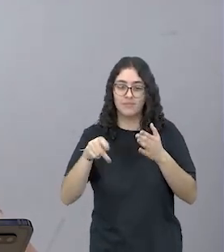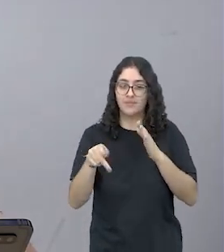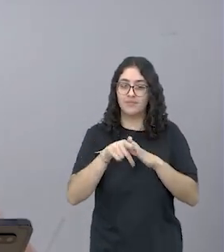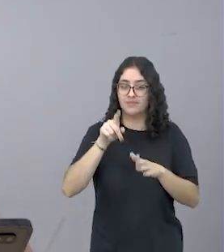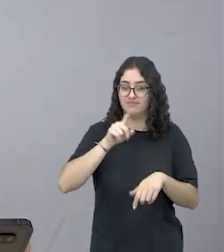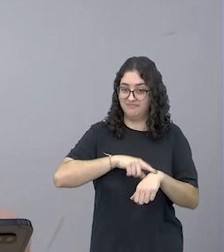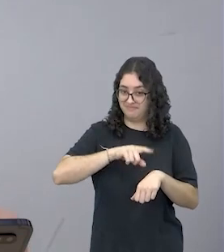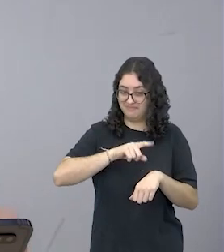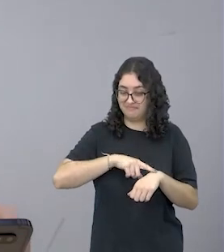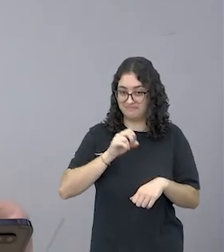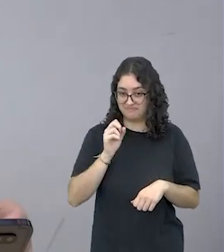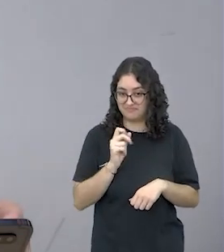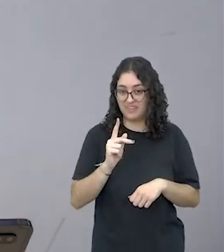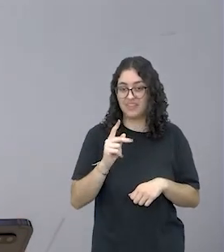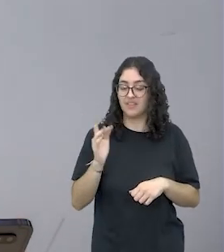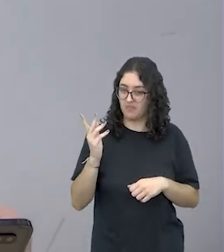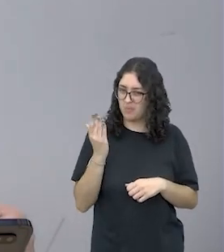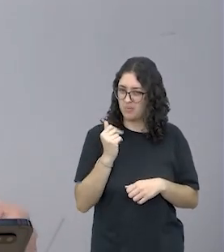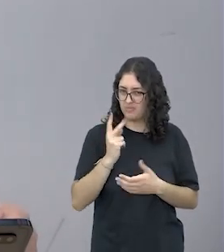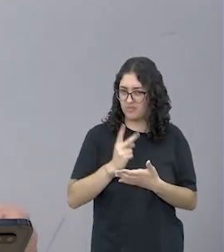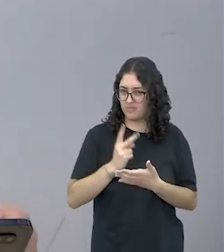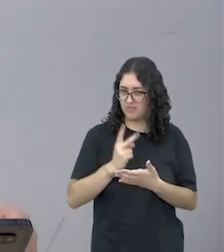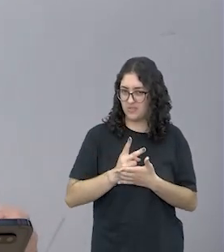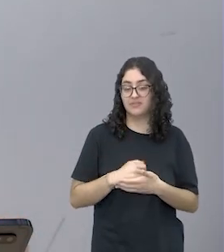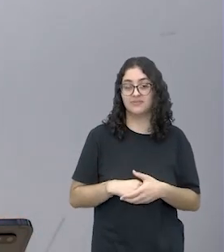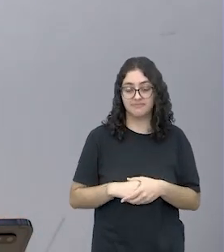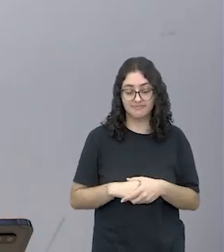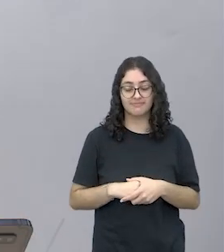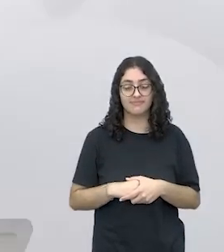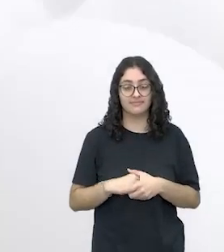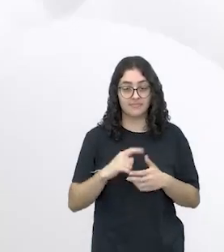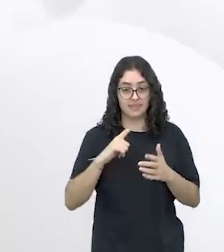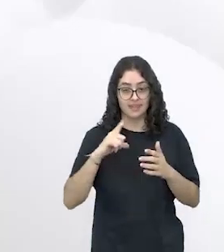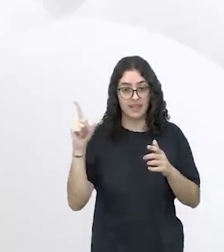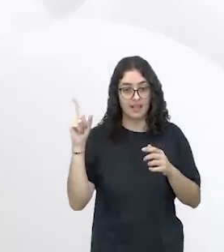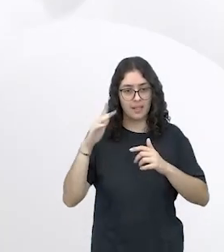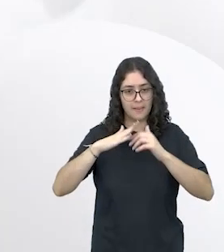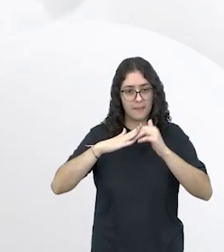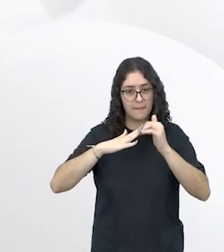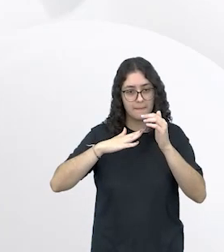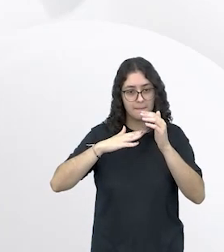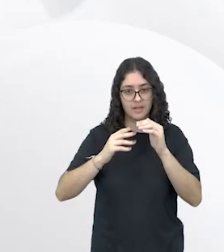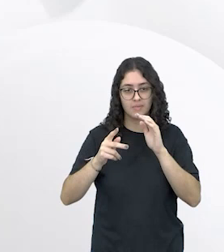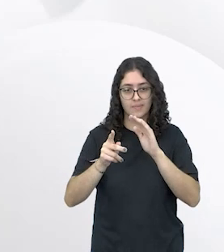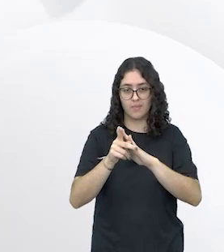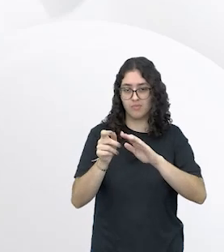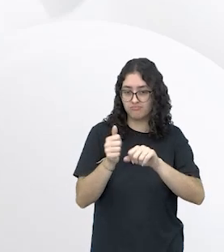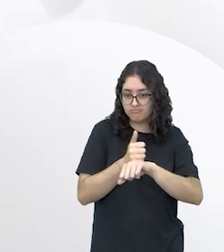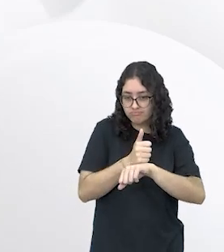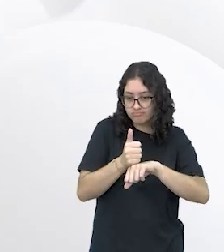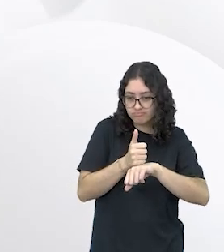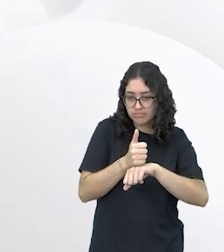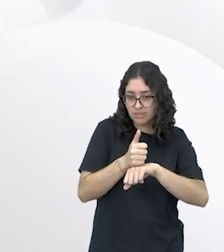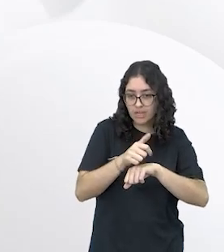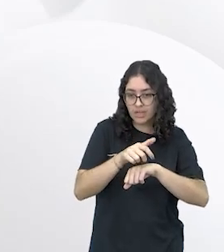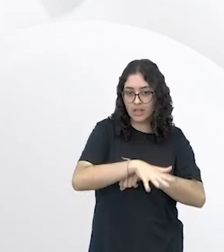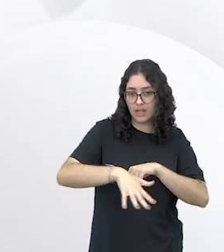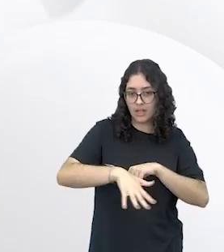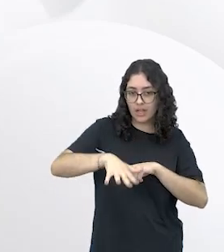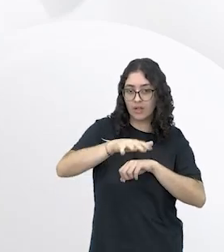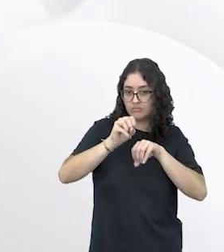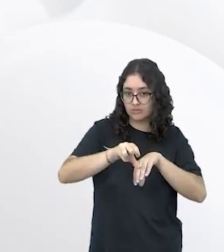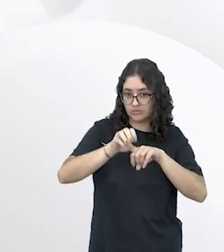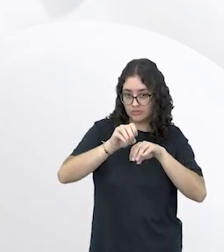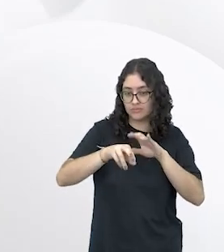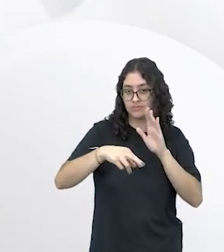Certo. Então vamos continuar, né, Terezinha? Nós temos aqui, então, as competências, né, habilidades dos profissionais da educação, da resolução